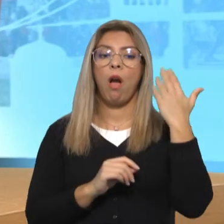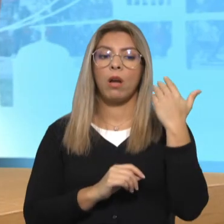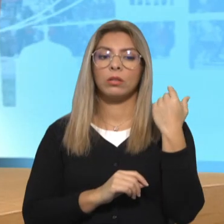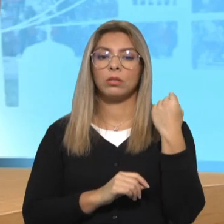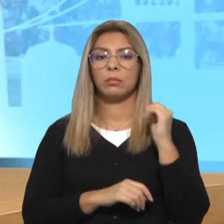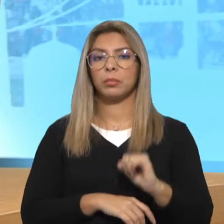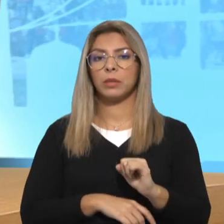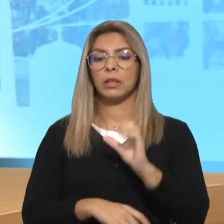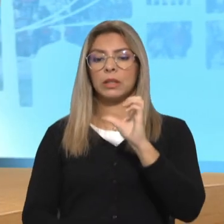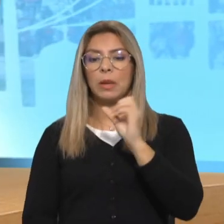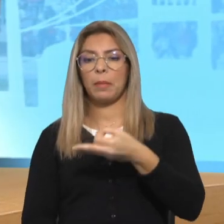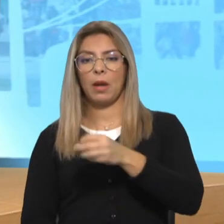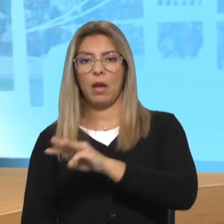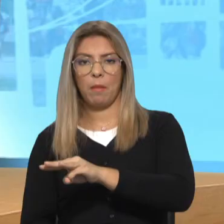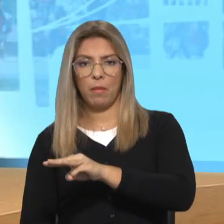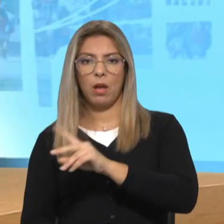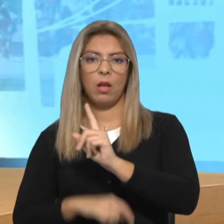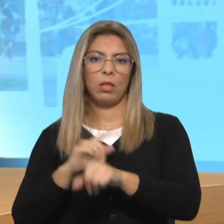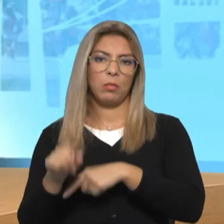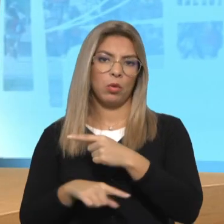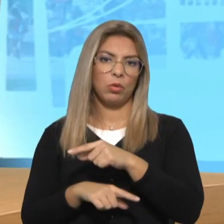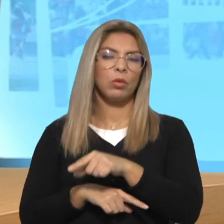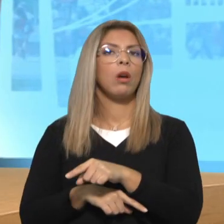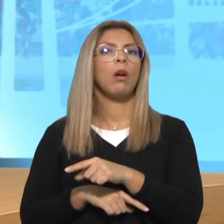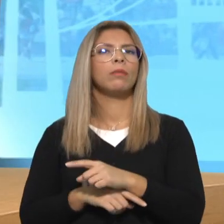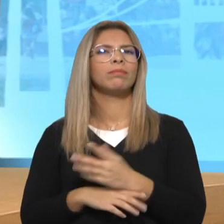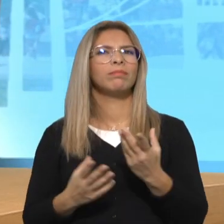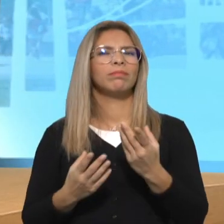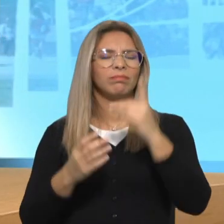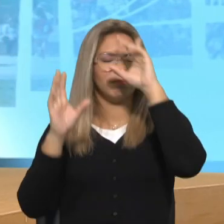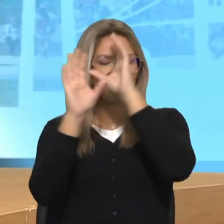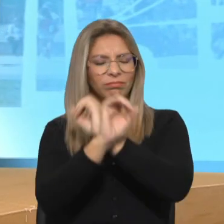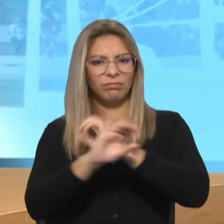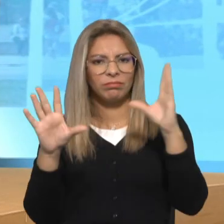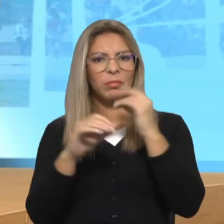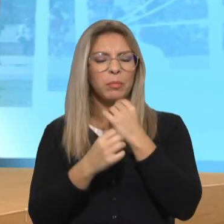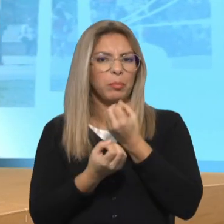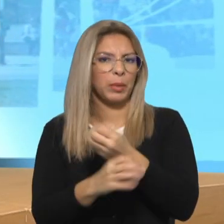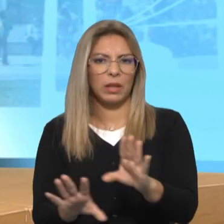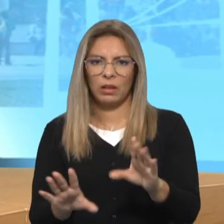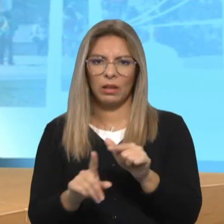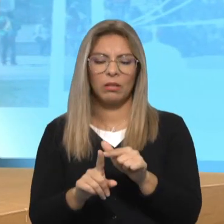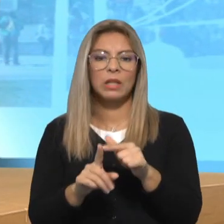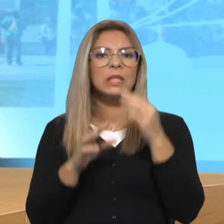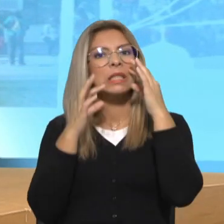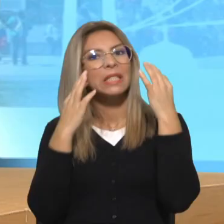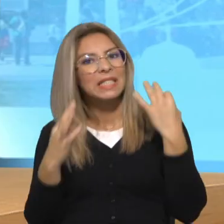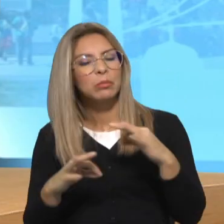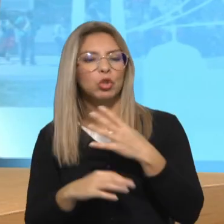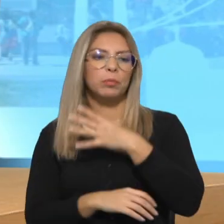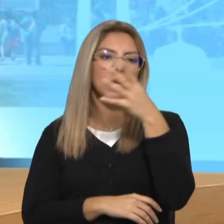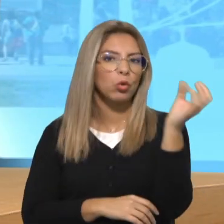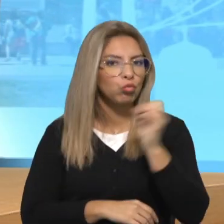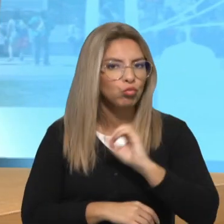CPM, obviamente, que já perdeu toda essa noção. E nós, o rito puro e simples, não explicado,